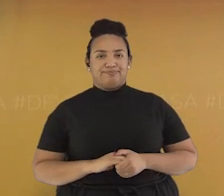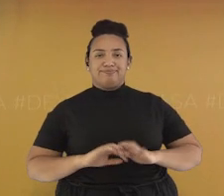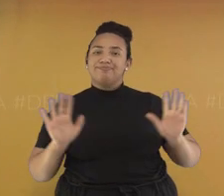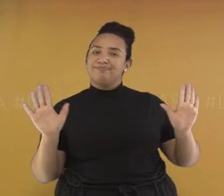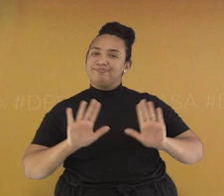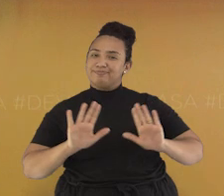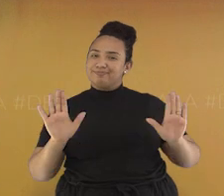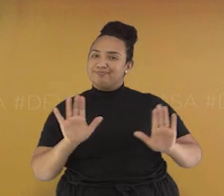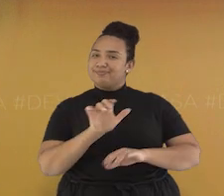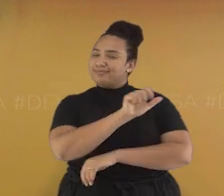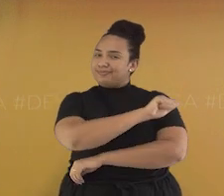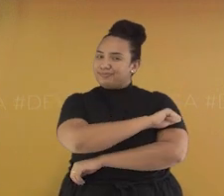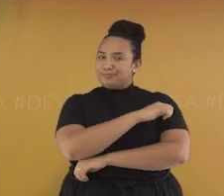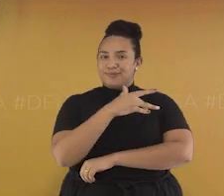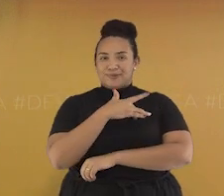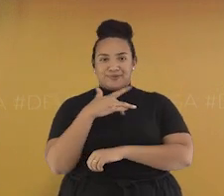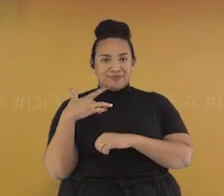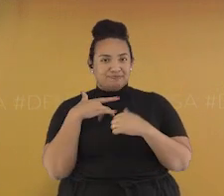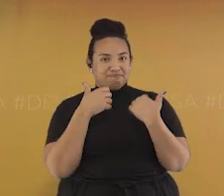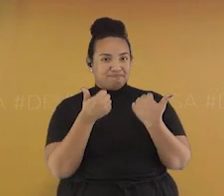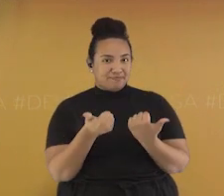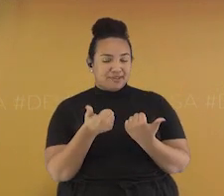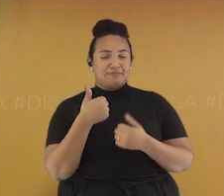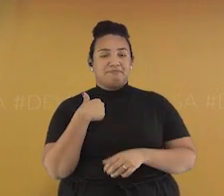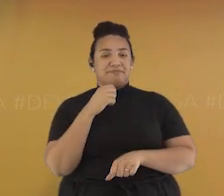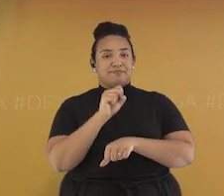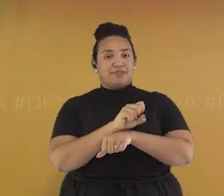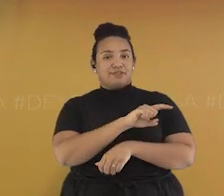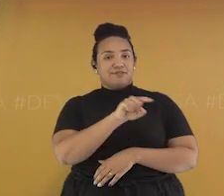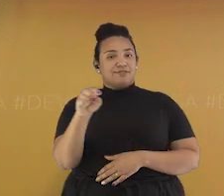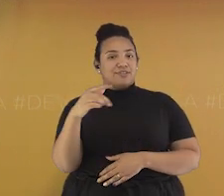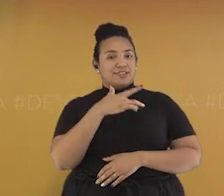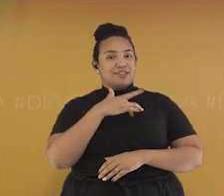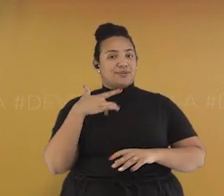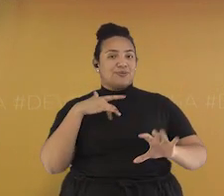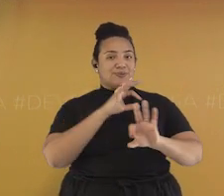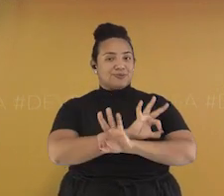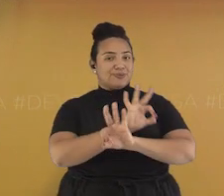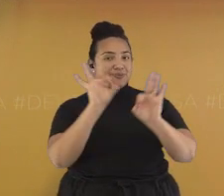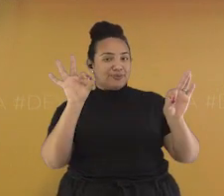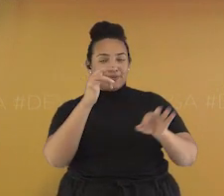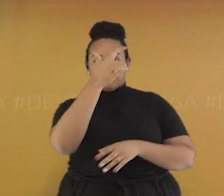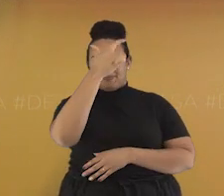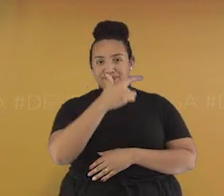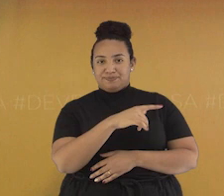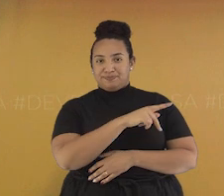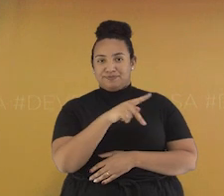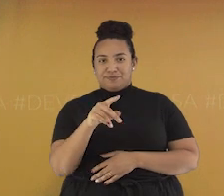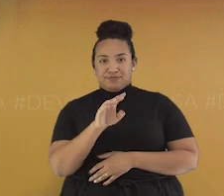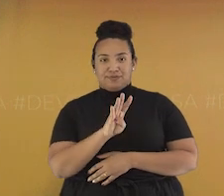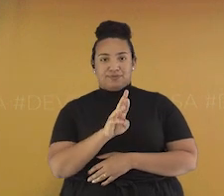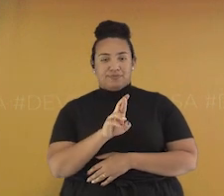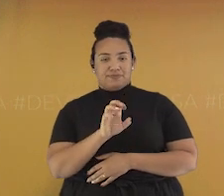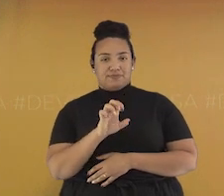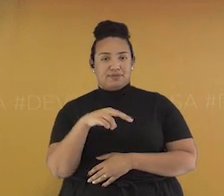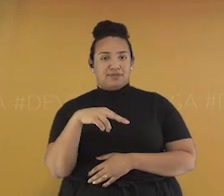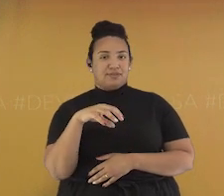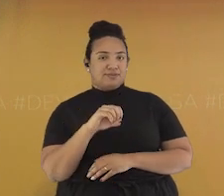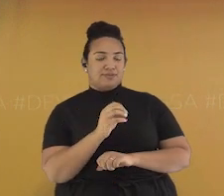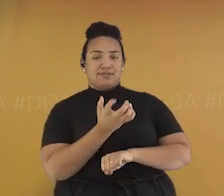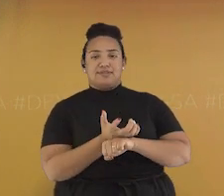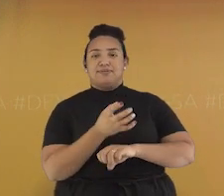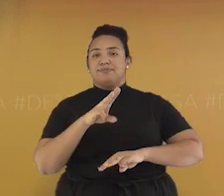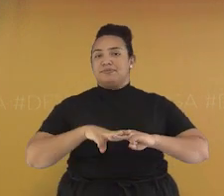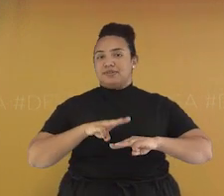Olá, estudantes! Como vocês estão? Espero que estejam muito bem. Eu sou o professor Breno, de Matemática, e